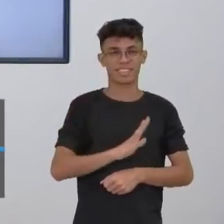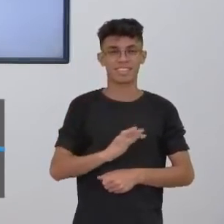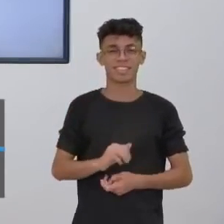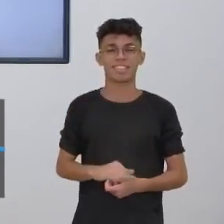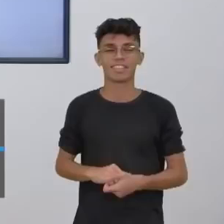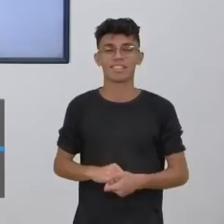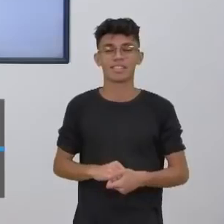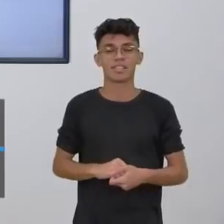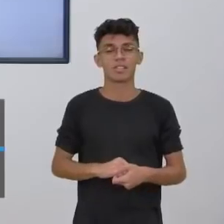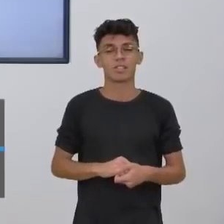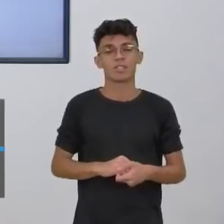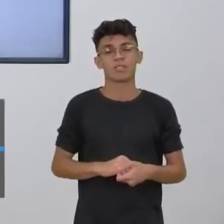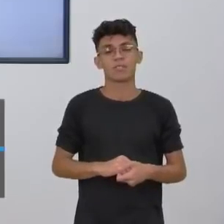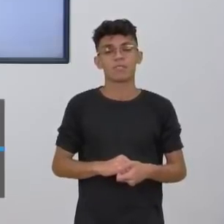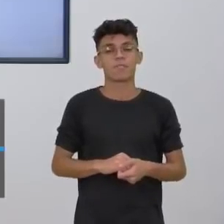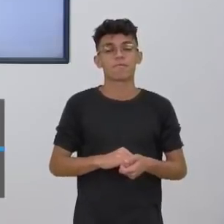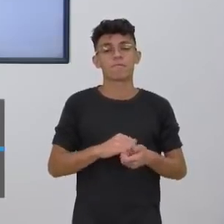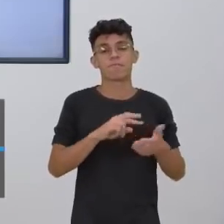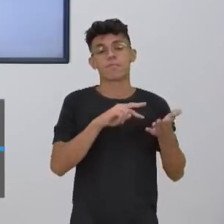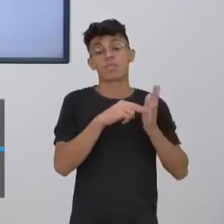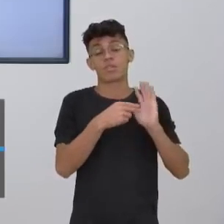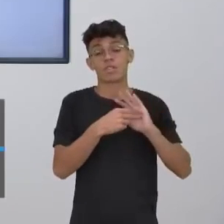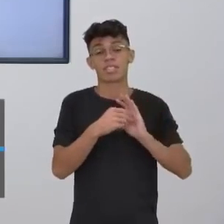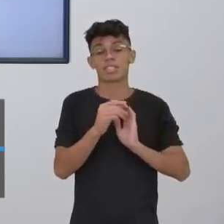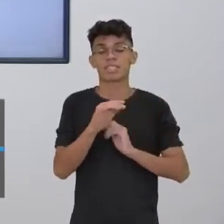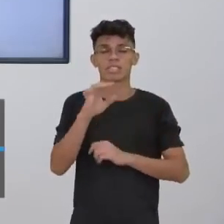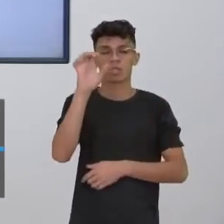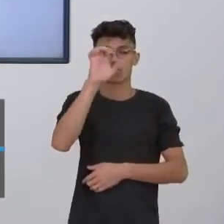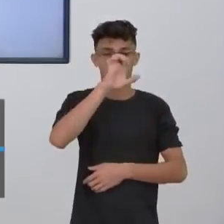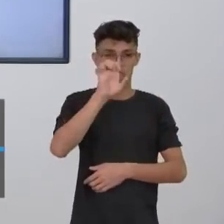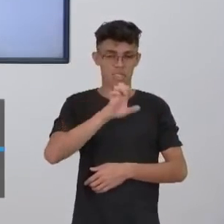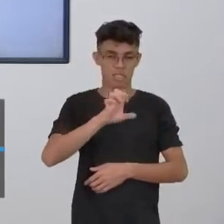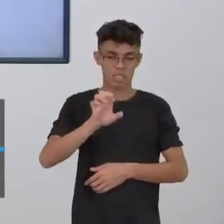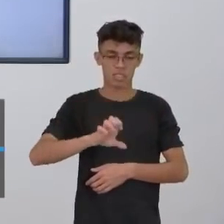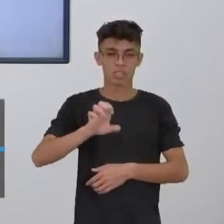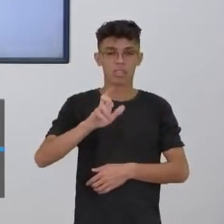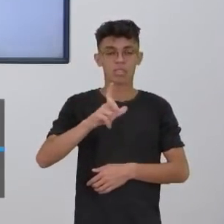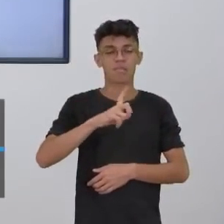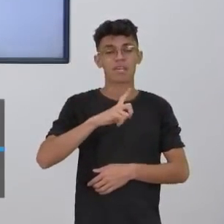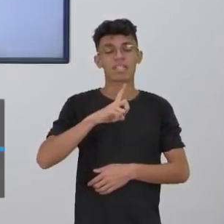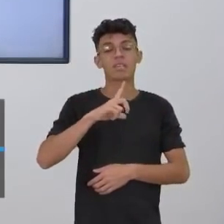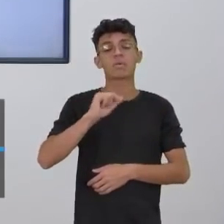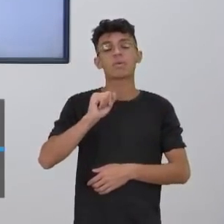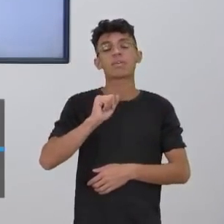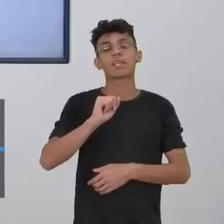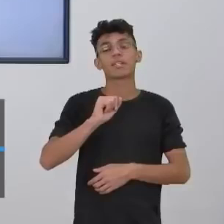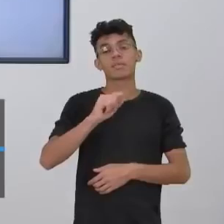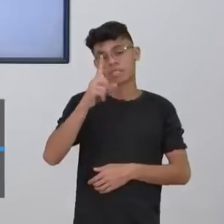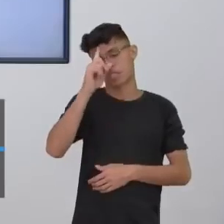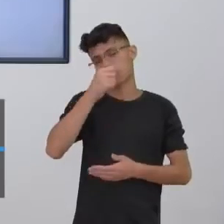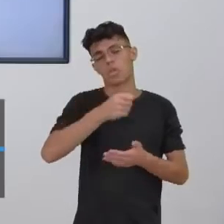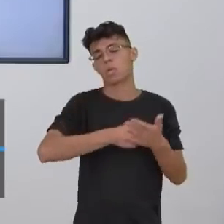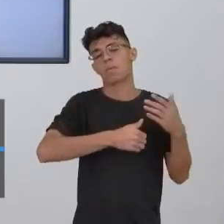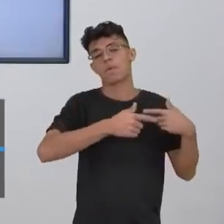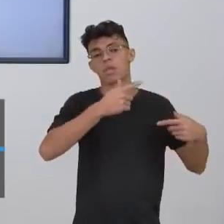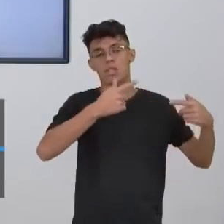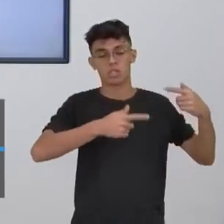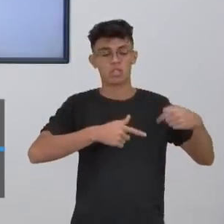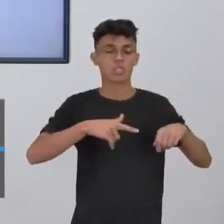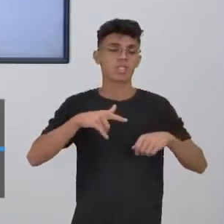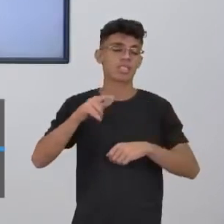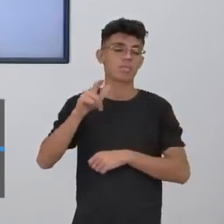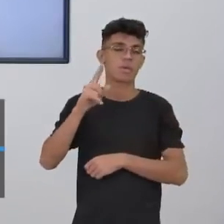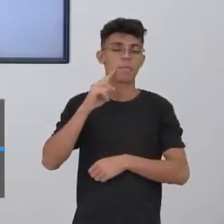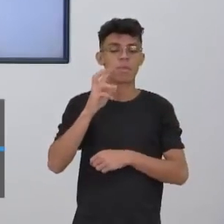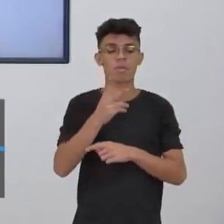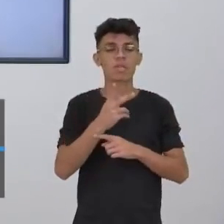Tá? Então isso significa que os estados eles vão ter uma certa autonomia política, fiscal,